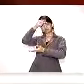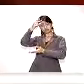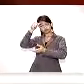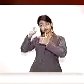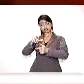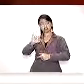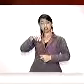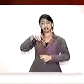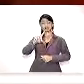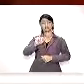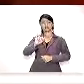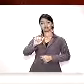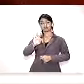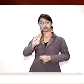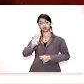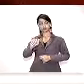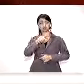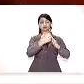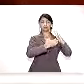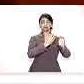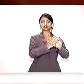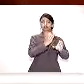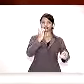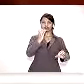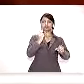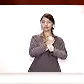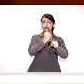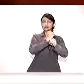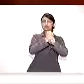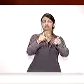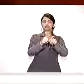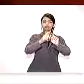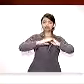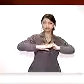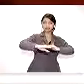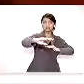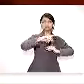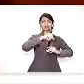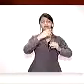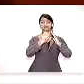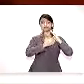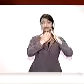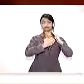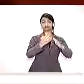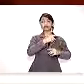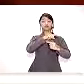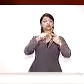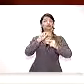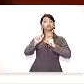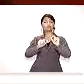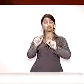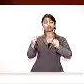Indaiatuba e a empresa luxur engenharia construções e pavimentação limitada que objetivou a construção